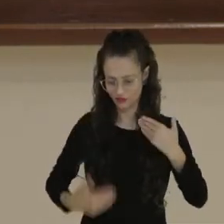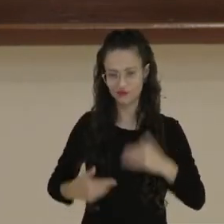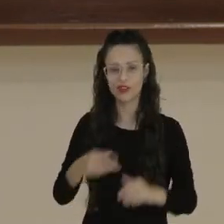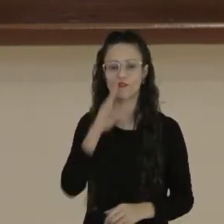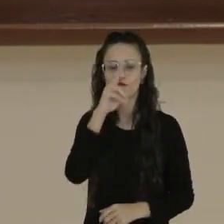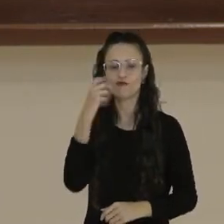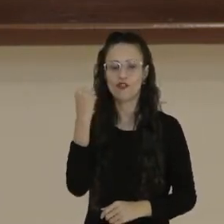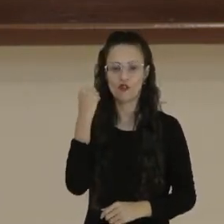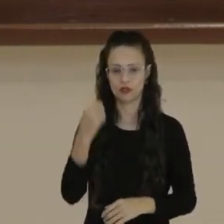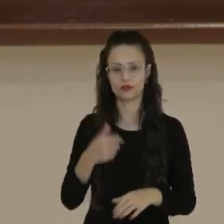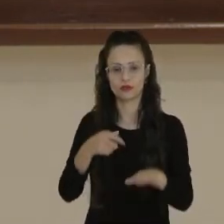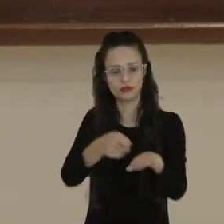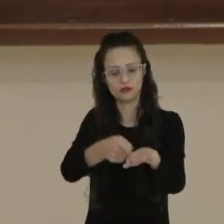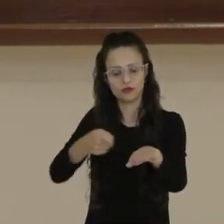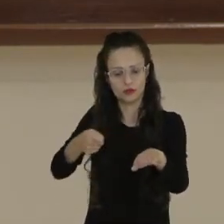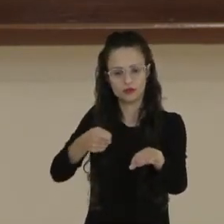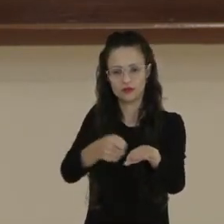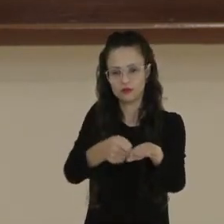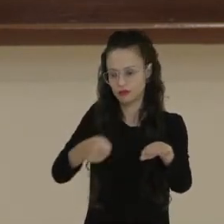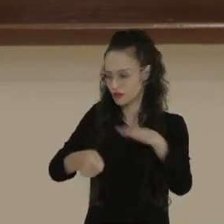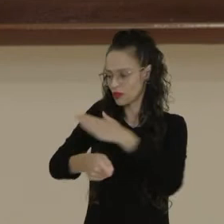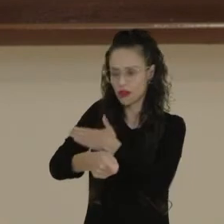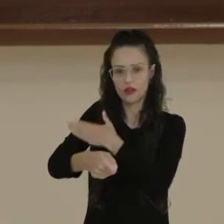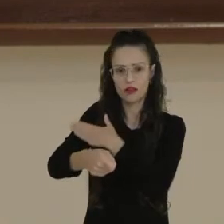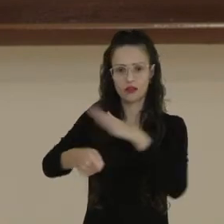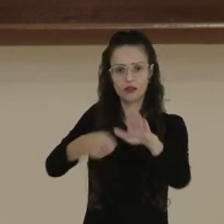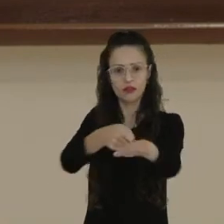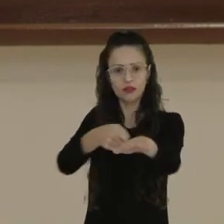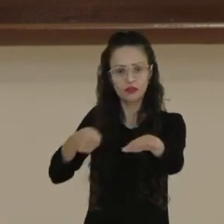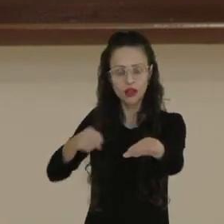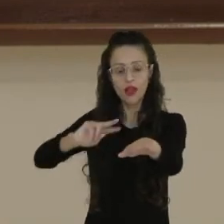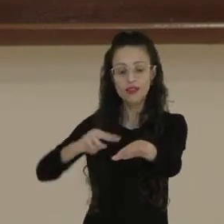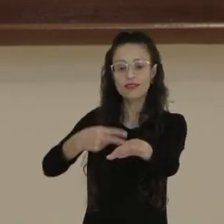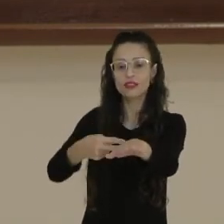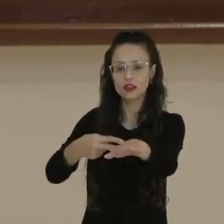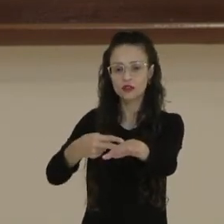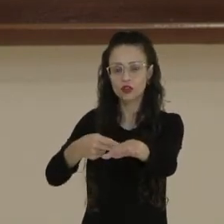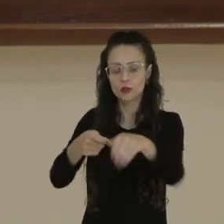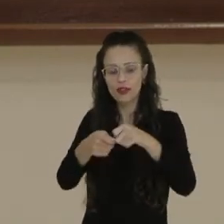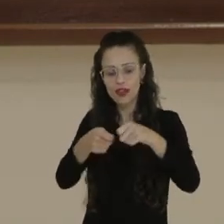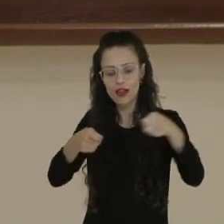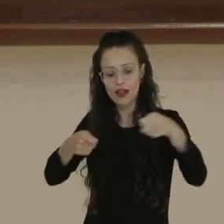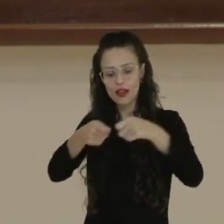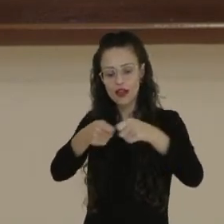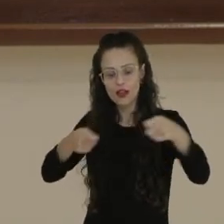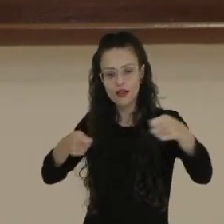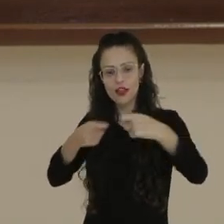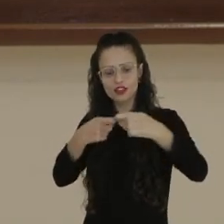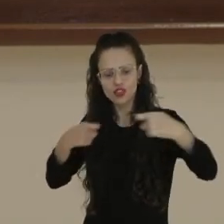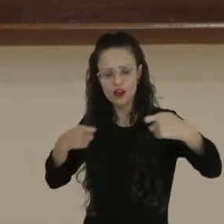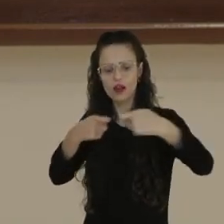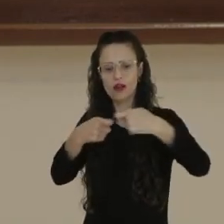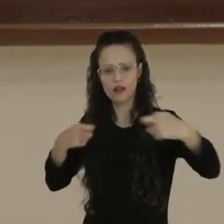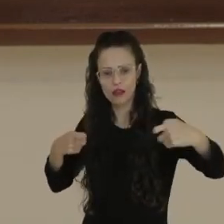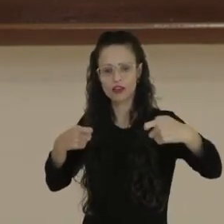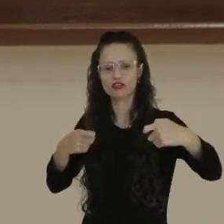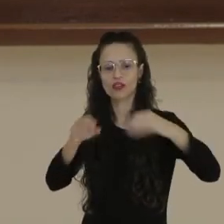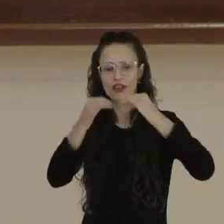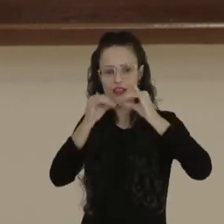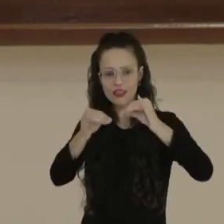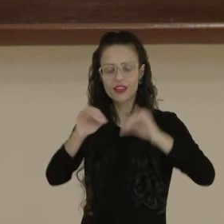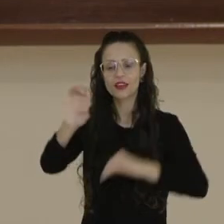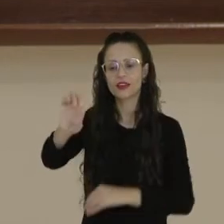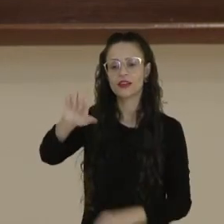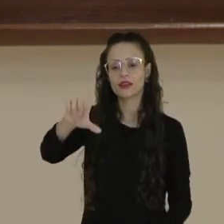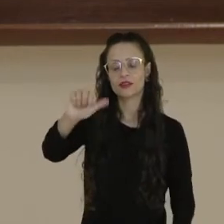tal. Essa energia muscular, ela é transformada em energia elástica, que é uma energia que pode ser armazenada, certo? Por isso que se chama